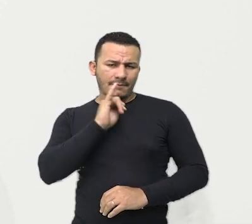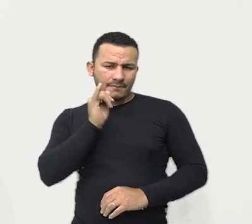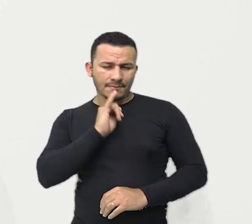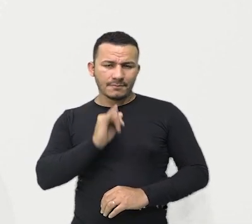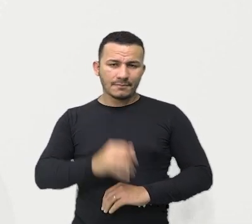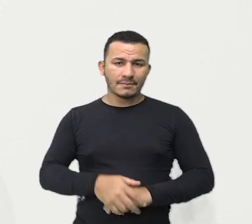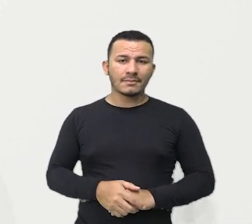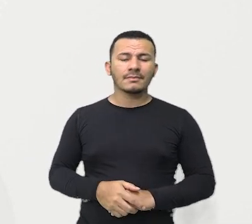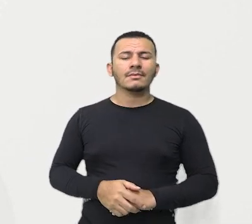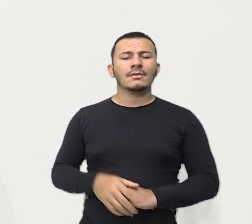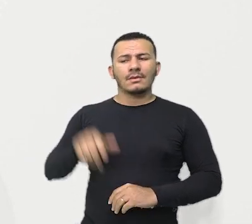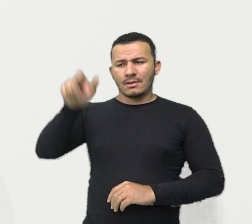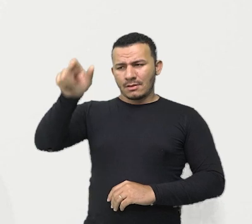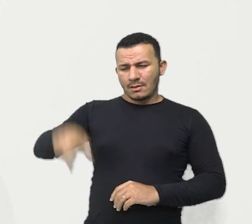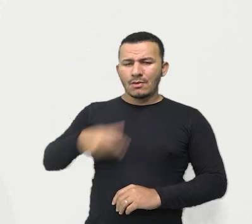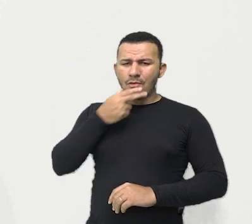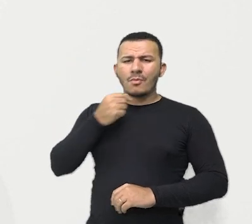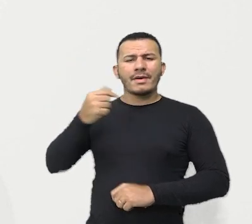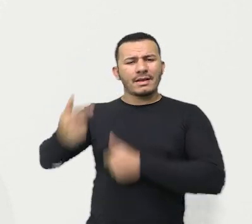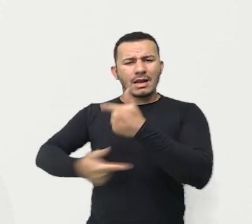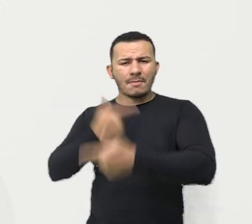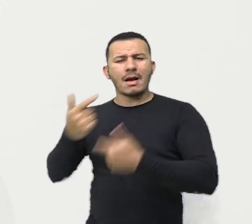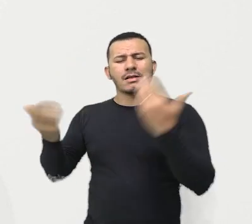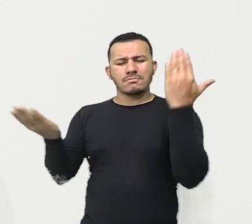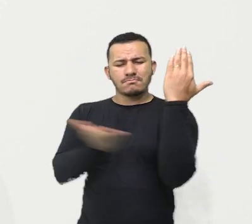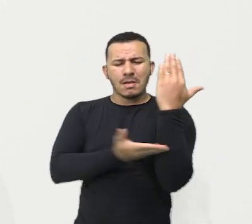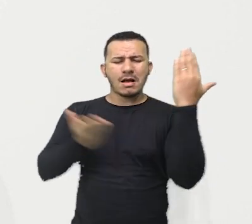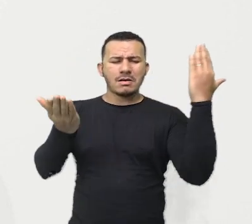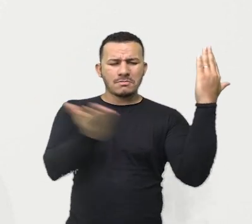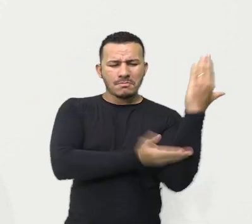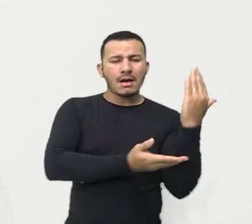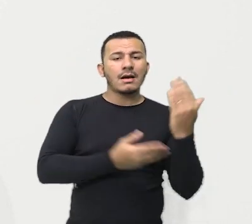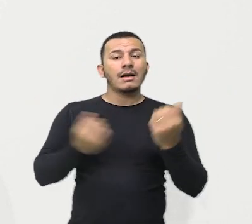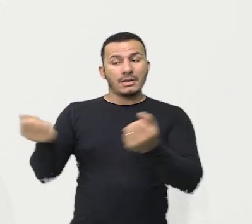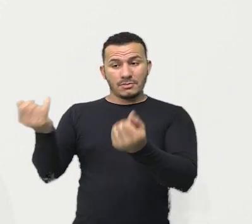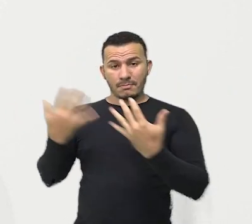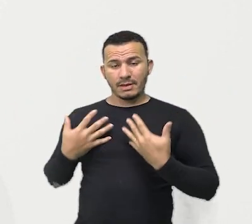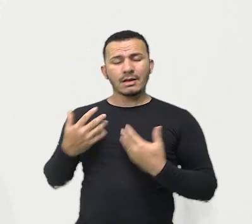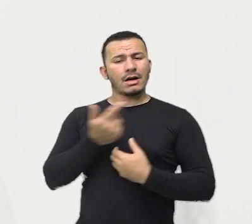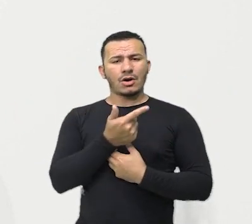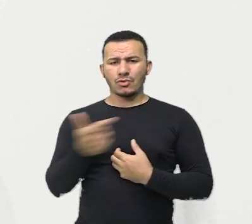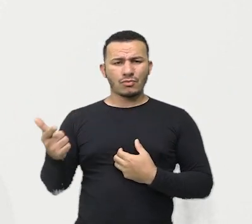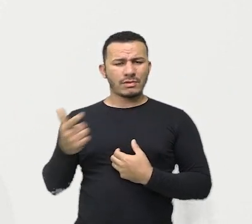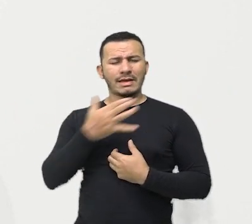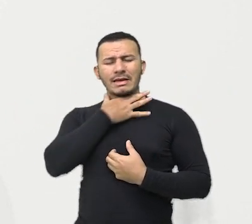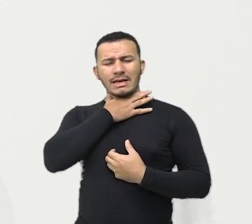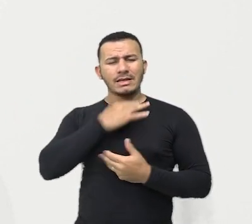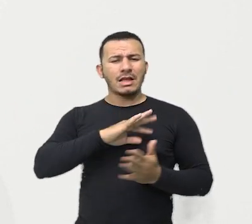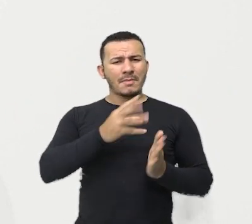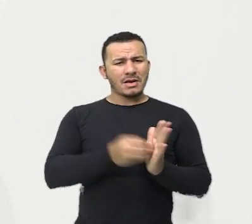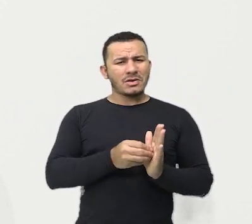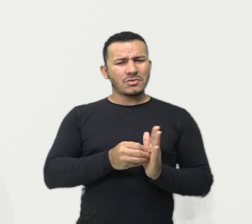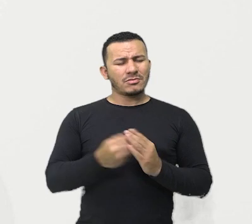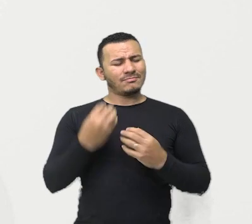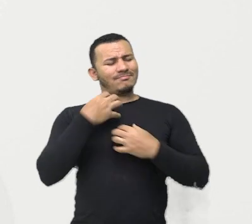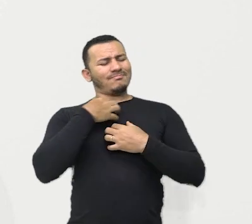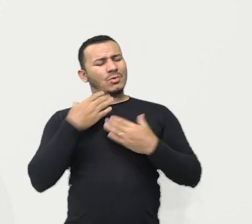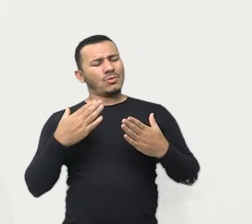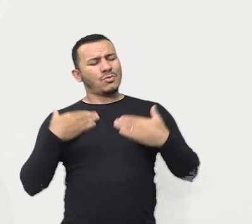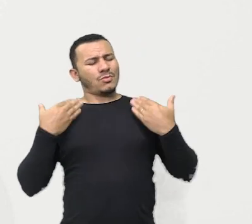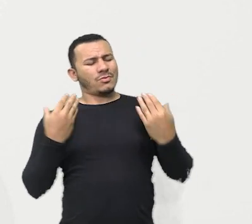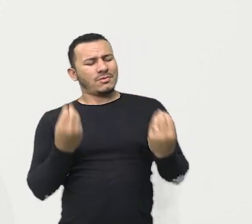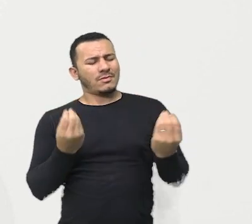para que um lenhador que diz que não tem crise na Amazônia é algo inusitado, algo que é